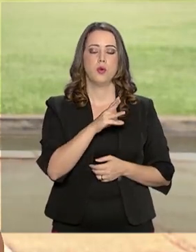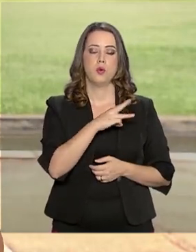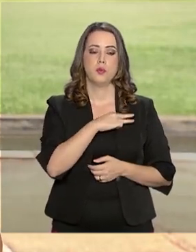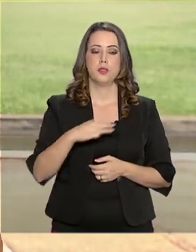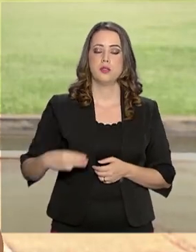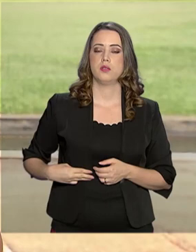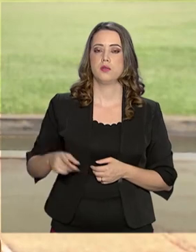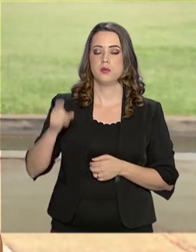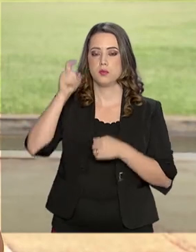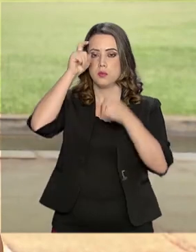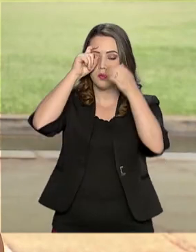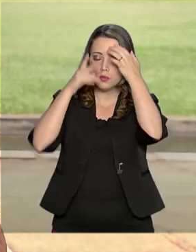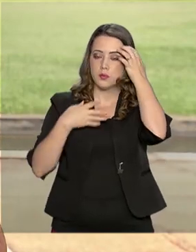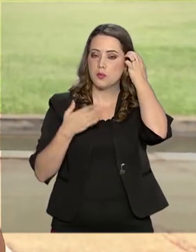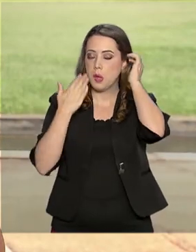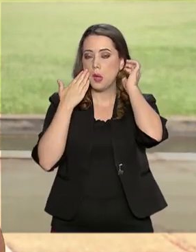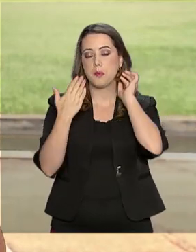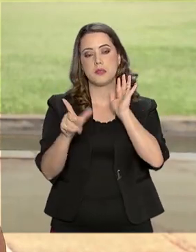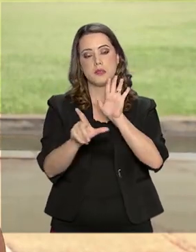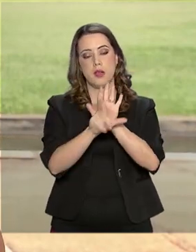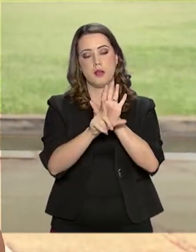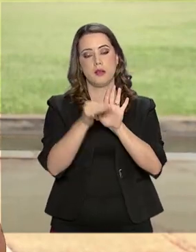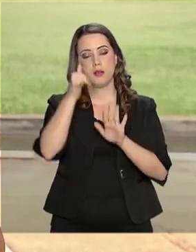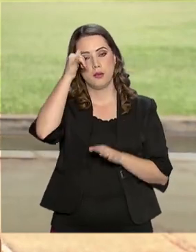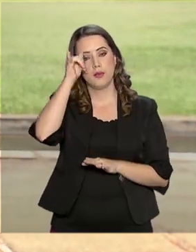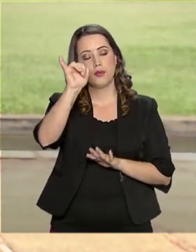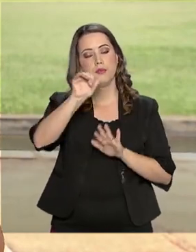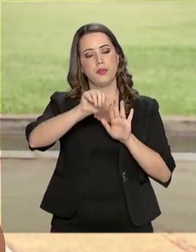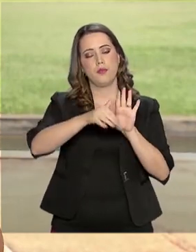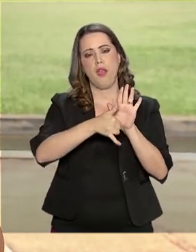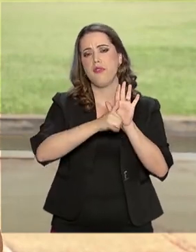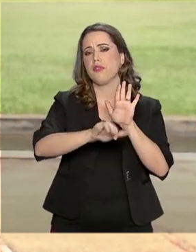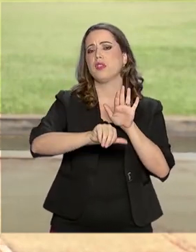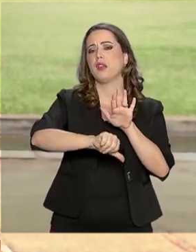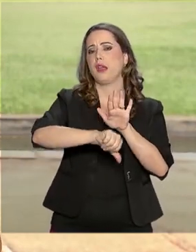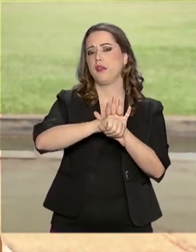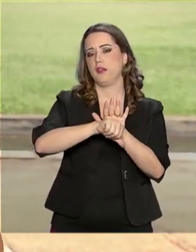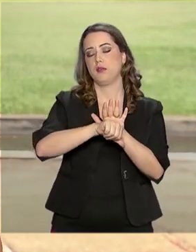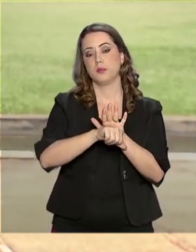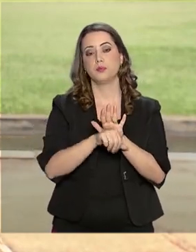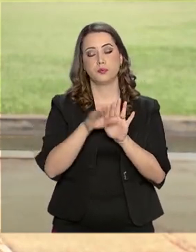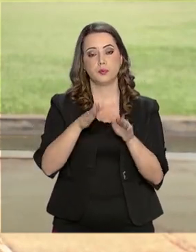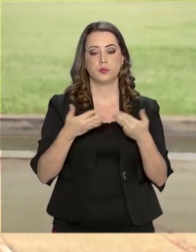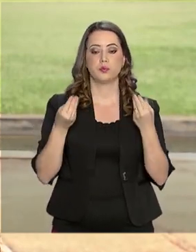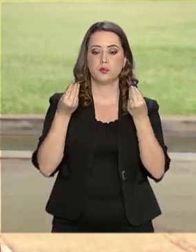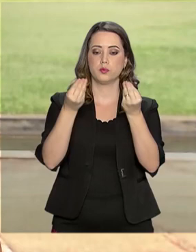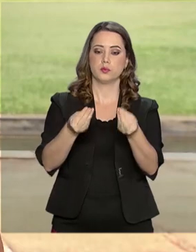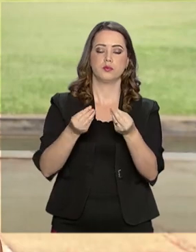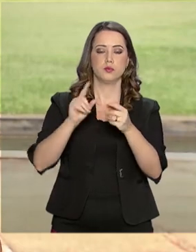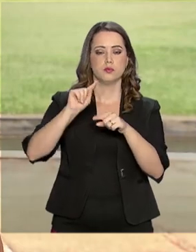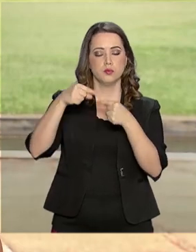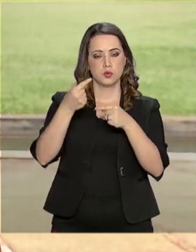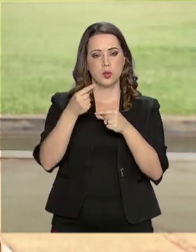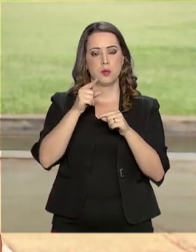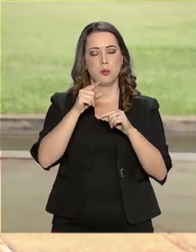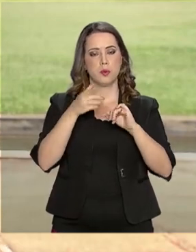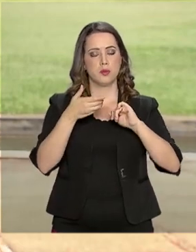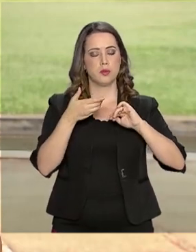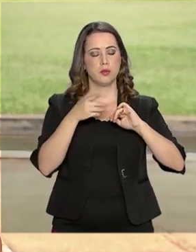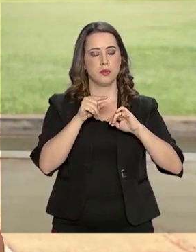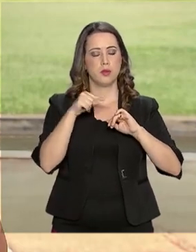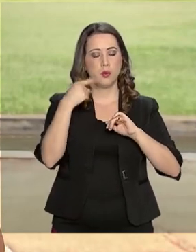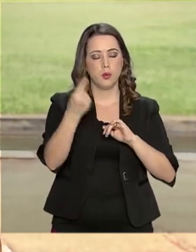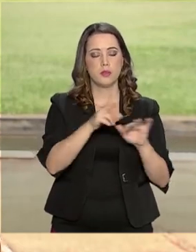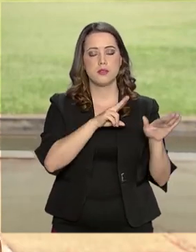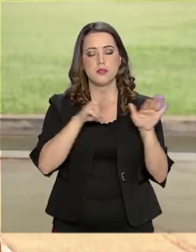a um projeto de lei anti crime esse projeto que será levado ao congresso só na próxima semana eo